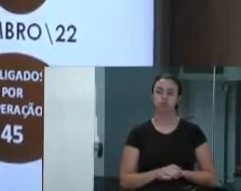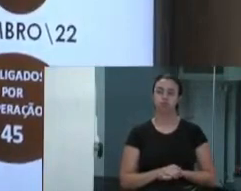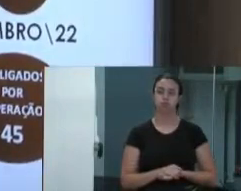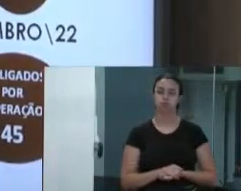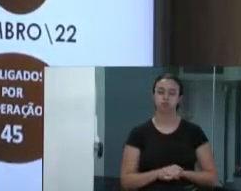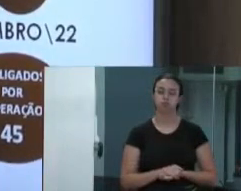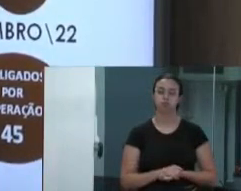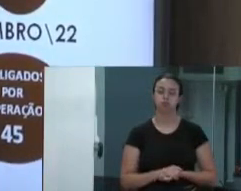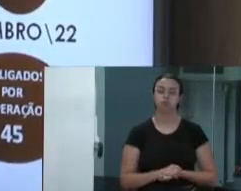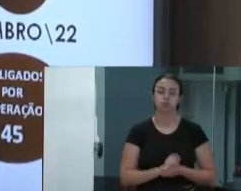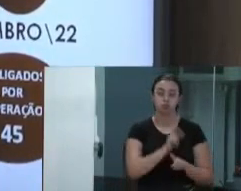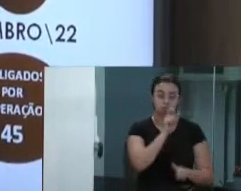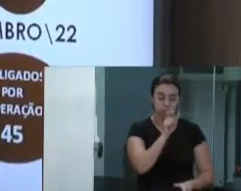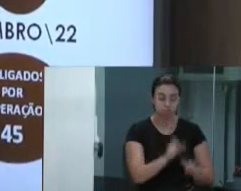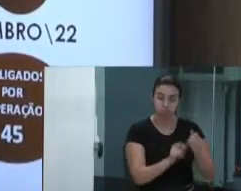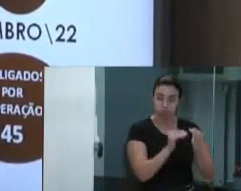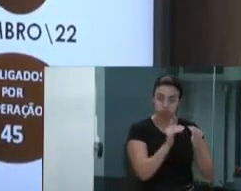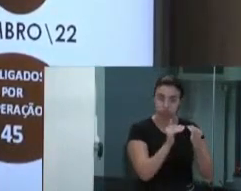População de rua.